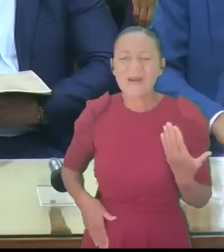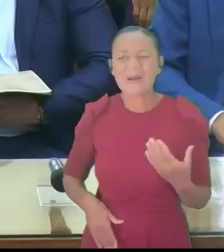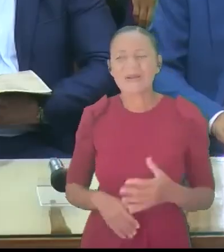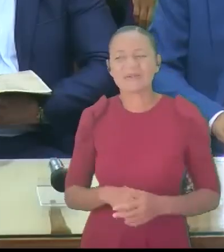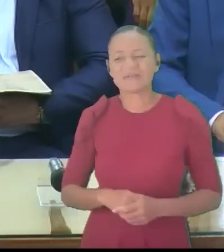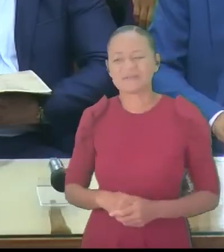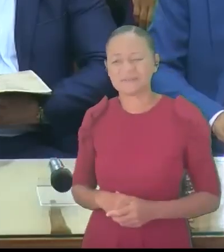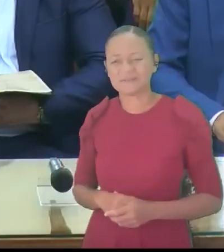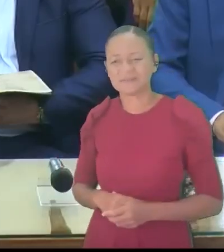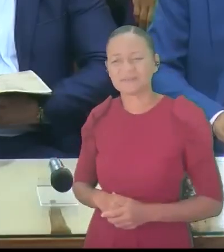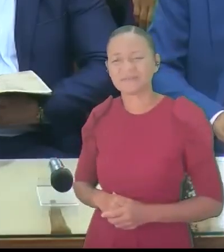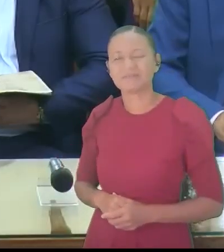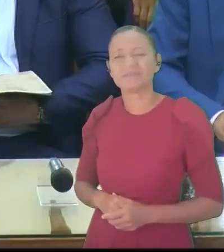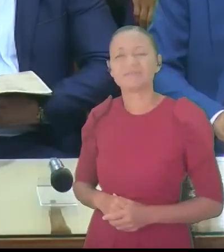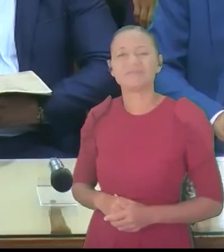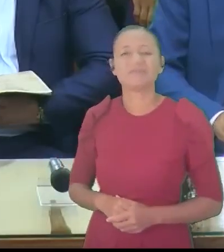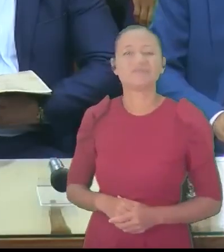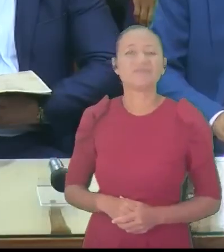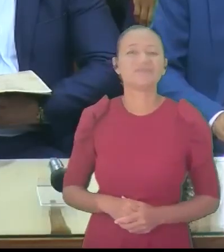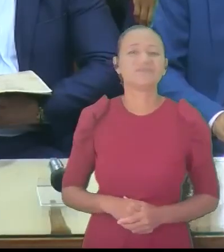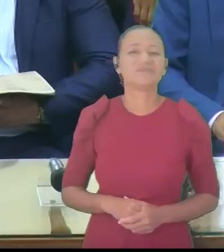Bandido.